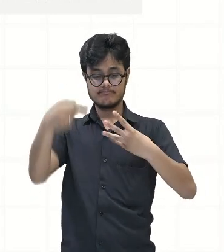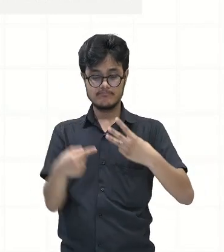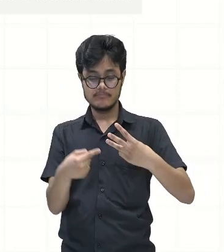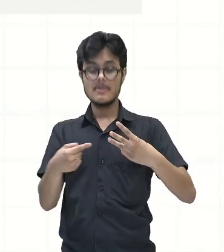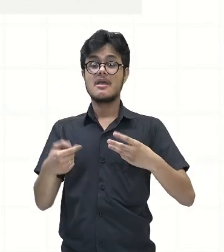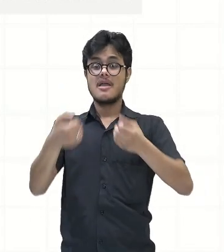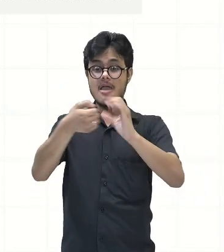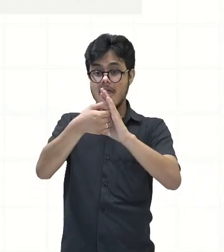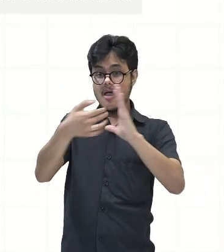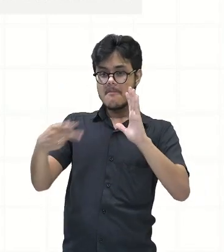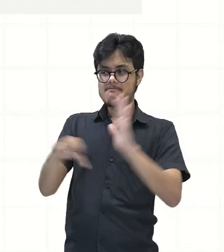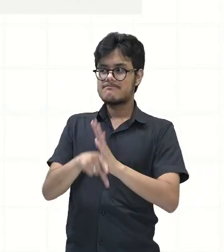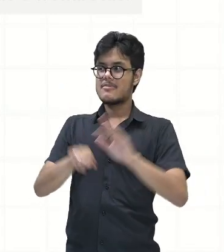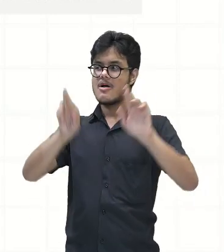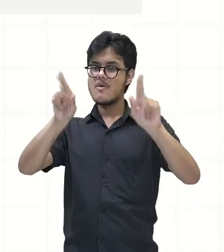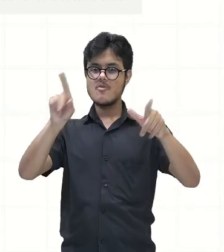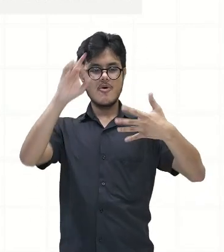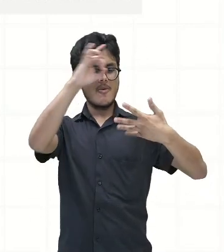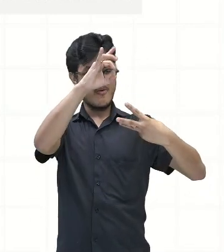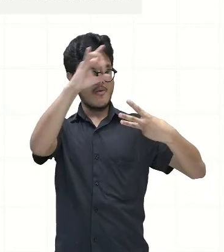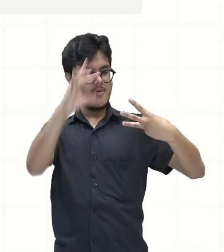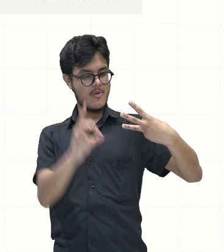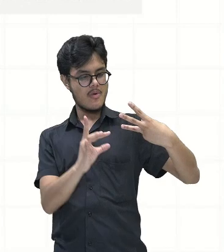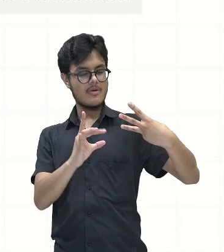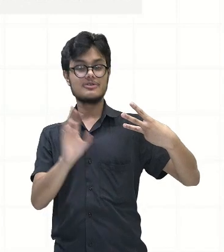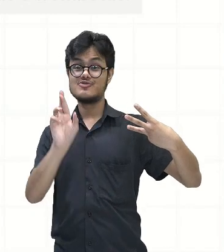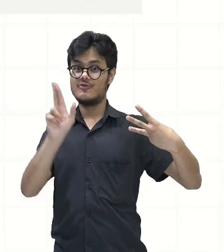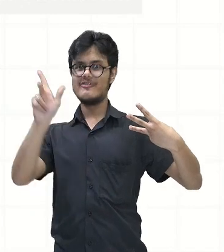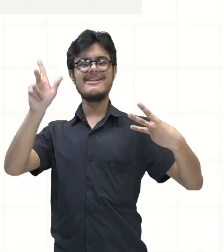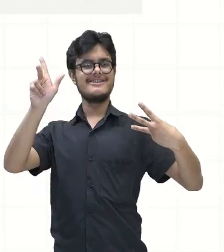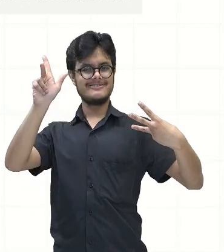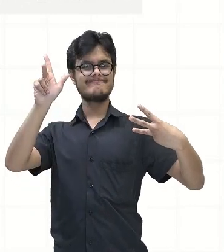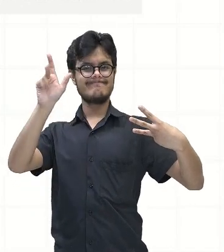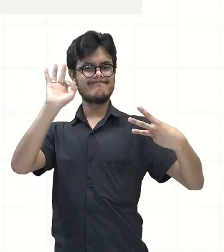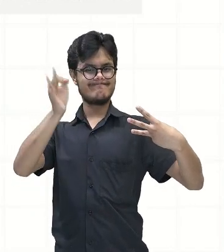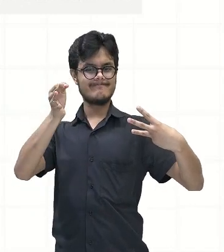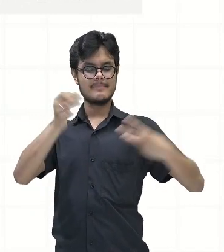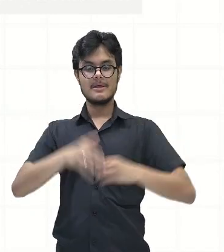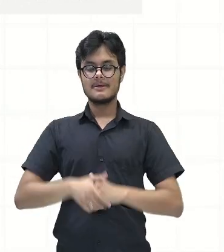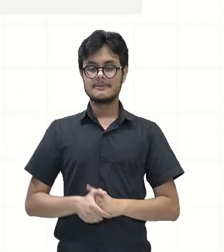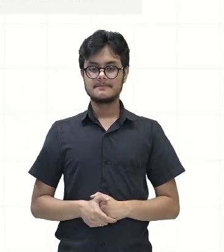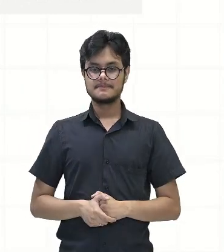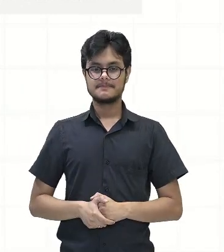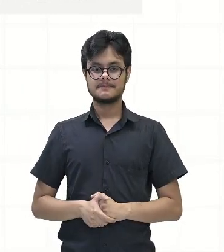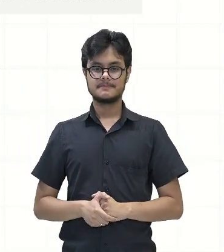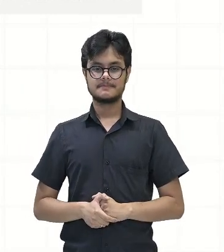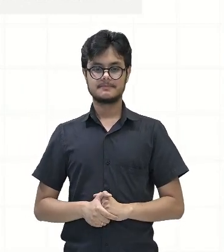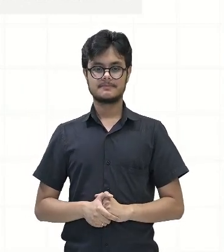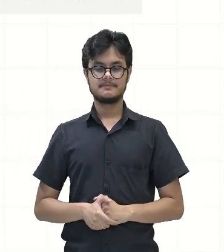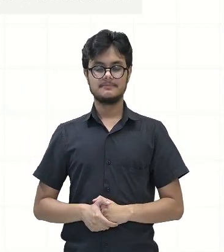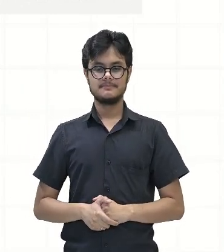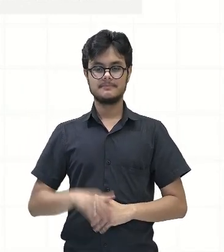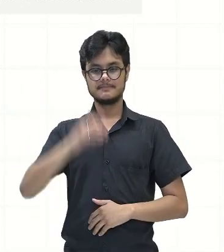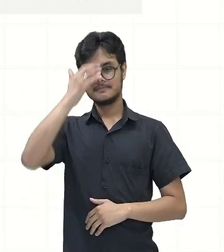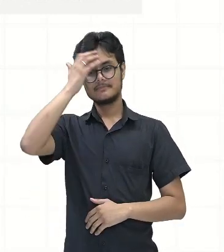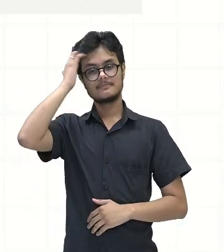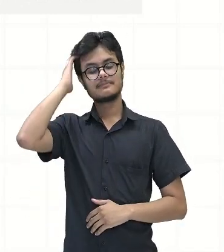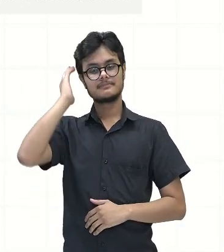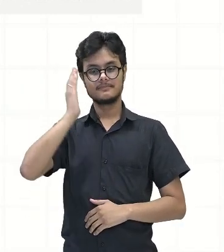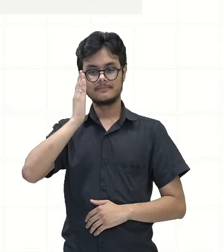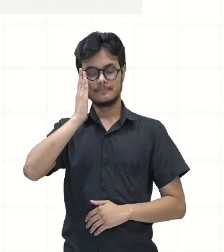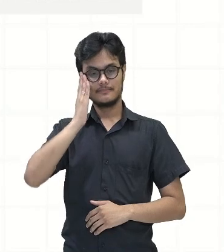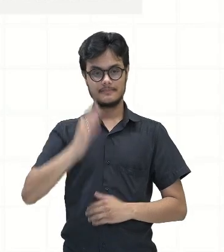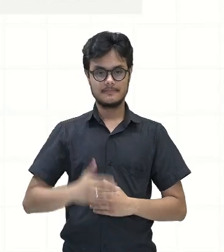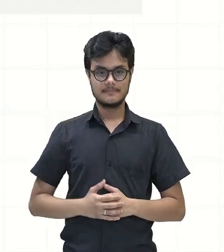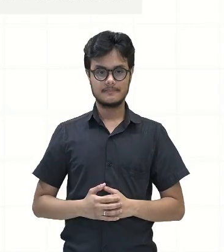características que se diferenciam aí um do outro, né? Então, por exemplo, A gente vai observar a